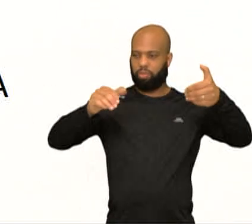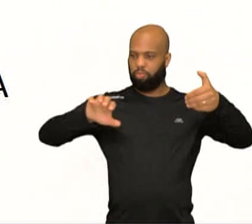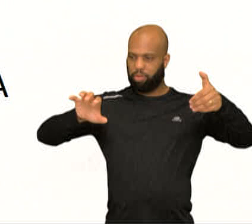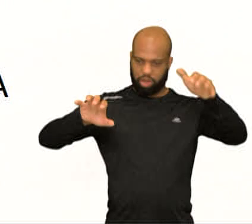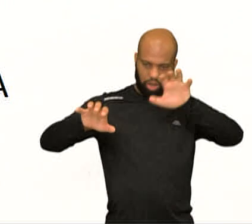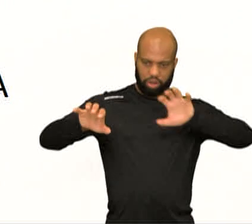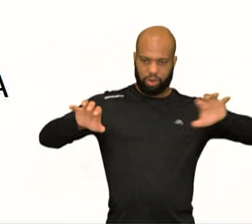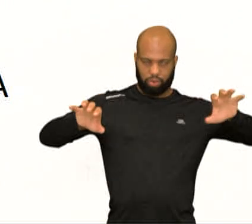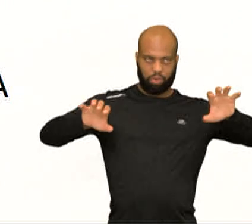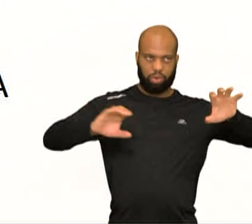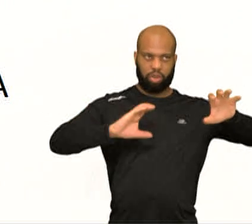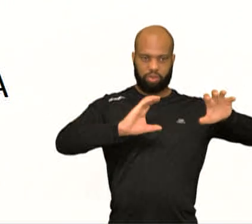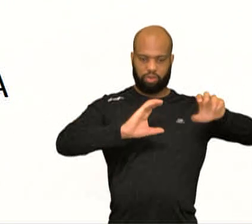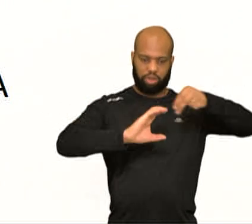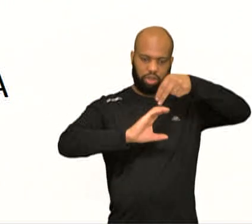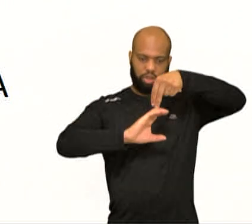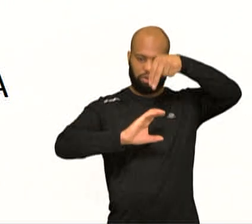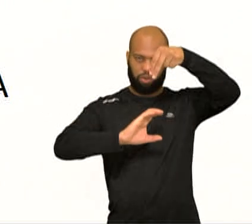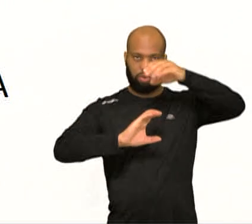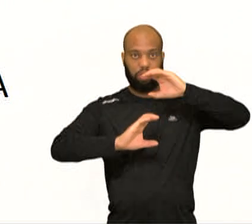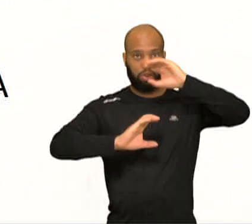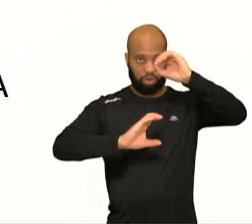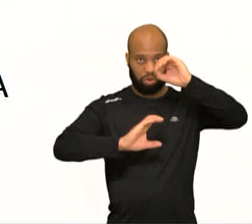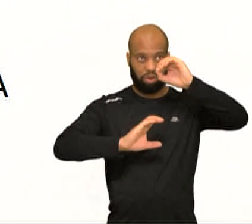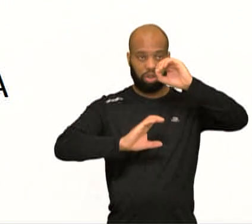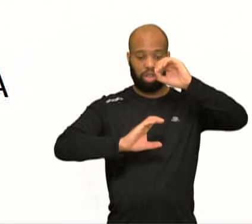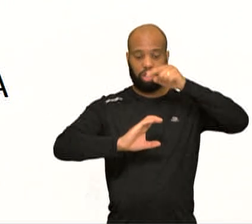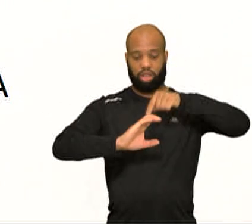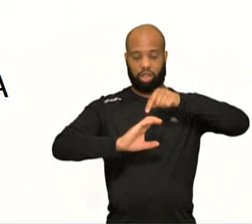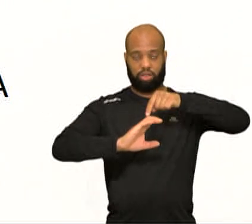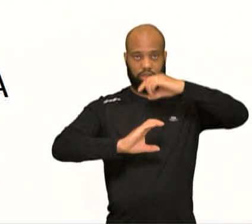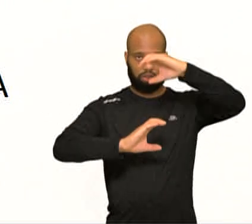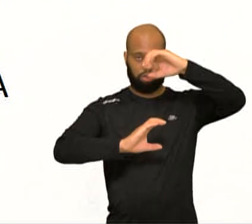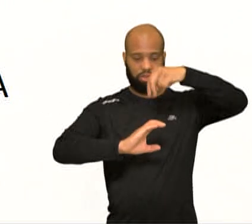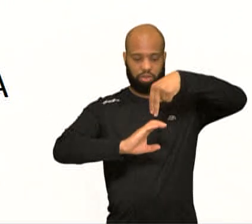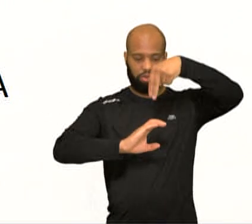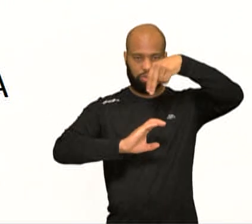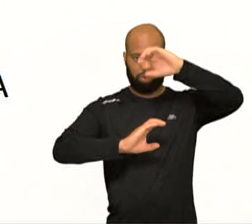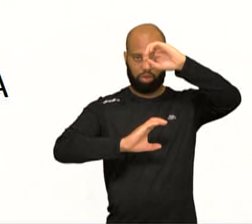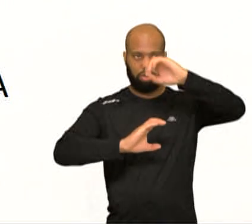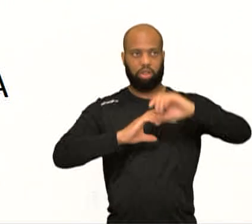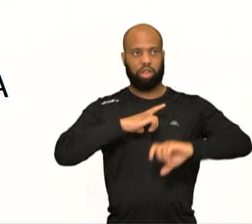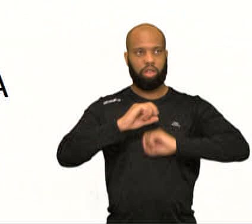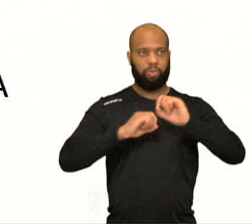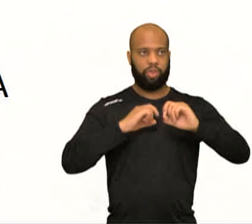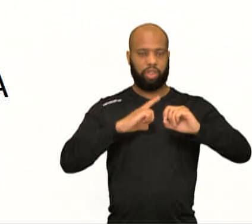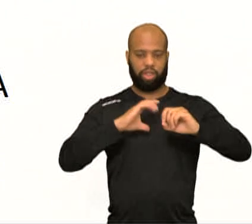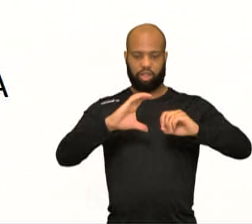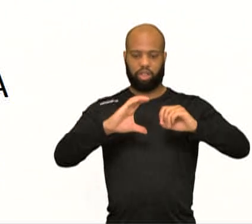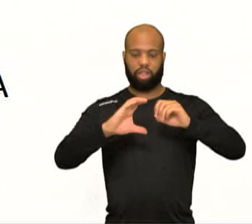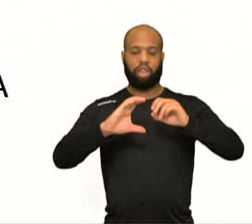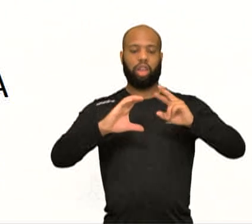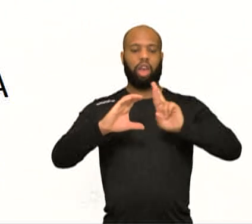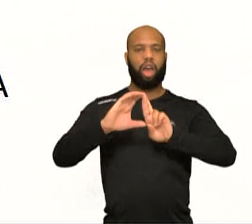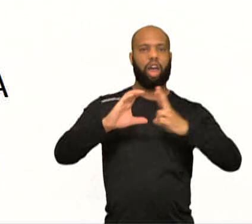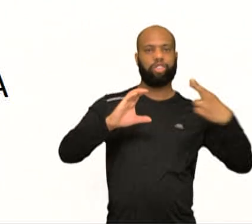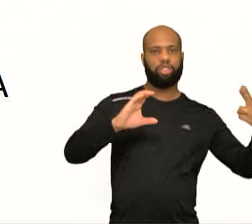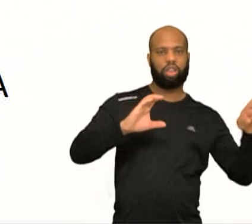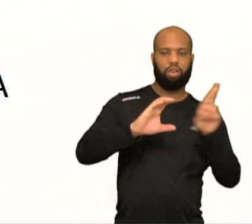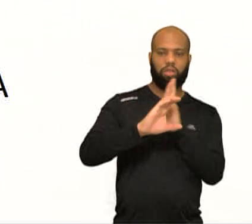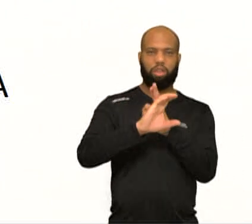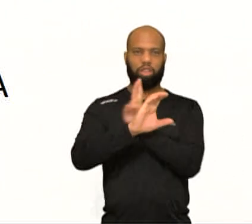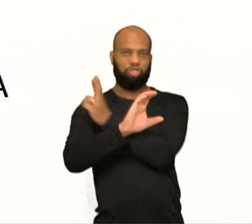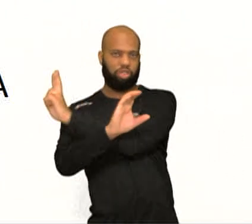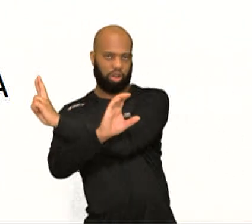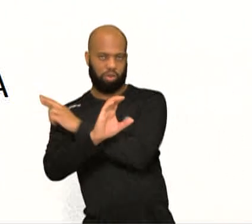tá? E o que vai dividir é a carbonila. Então, nós temos aqui um radical para cá, outro radical para